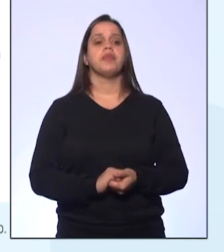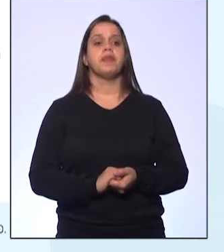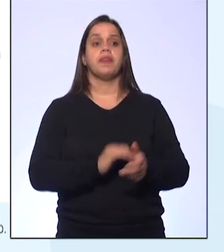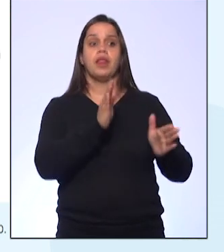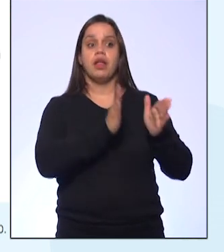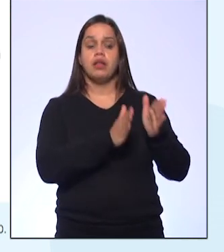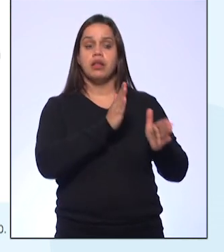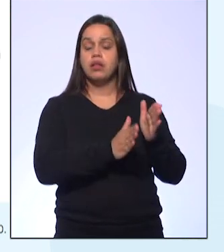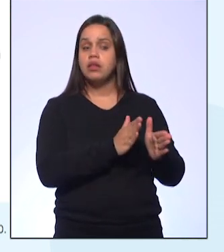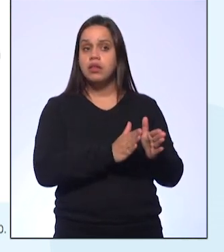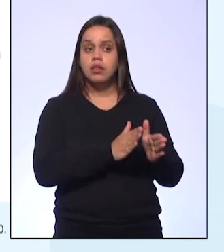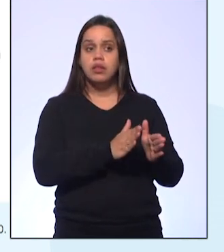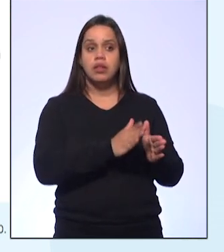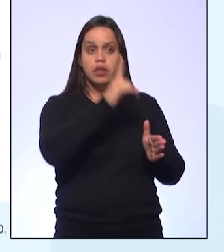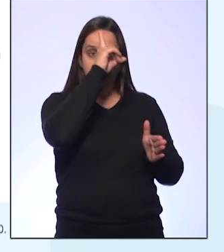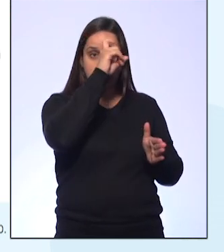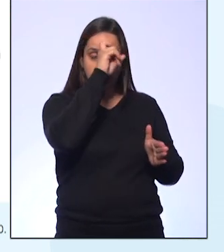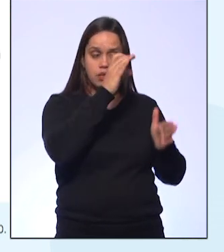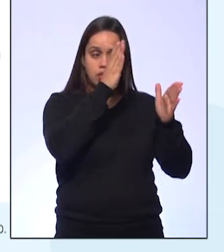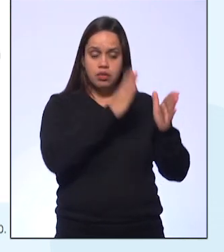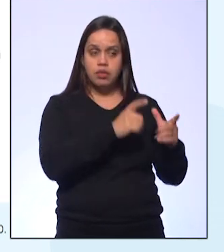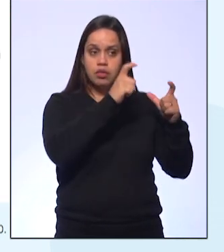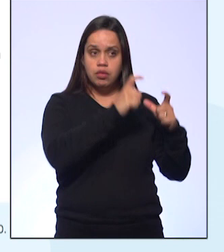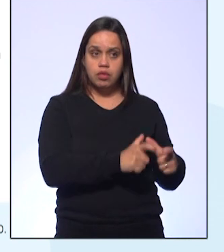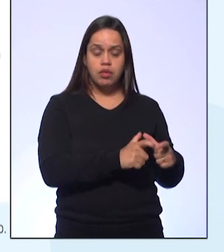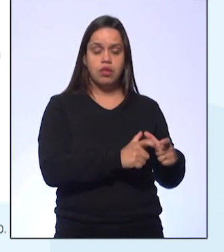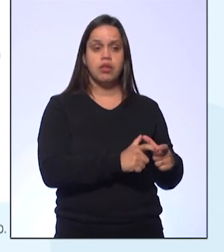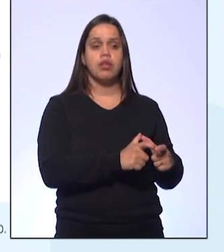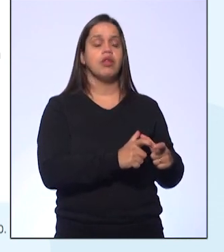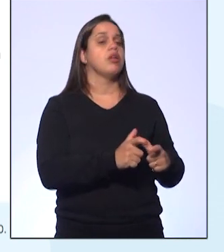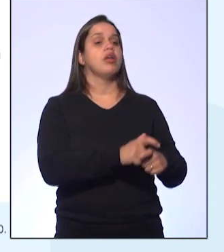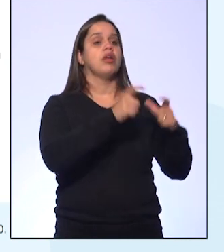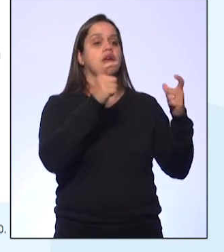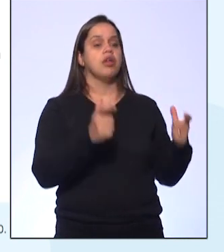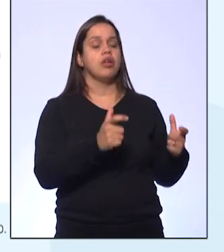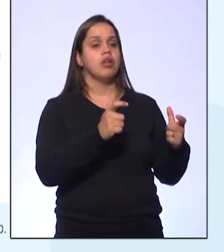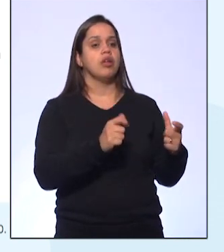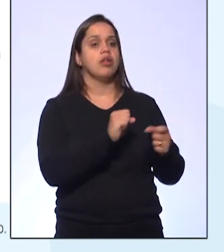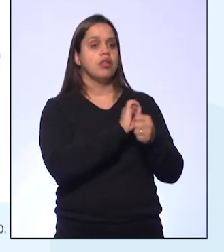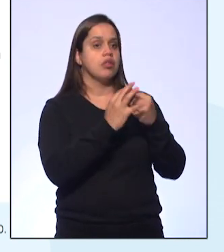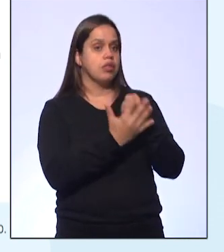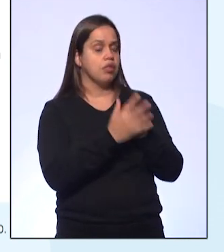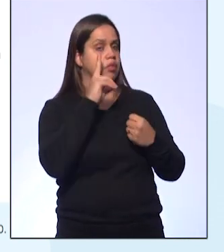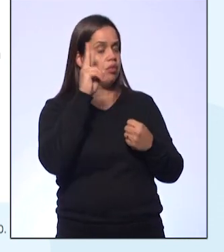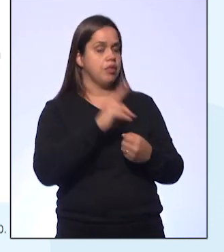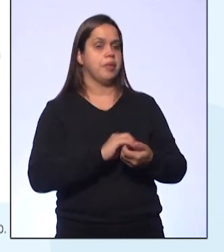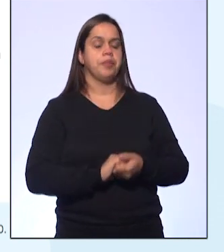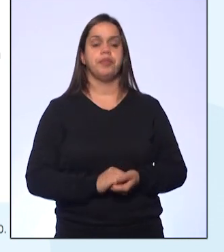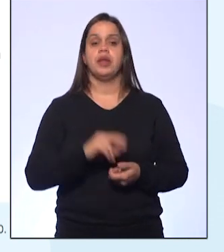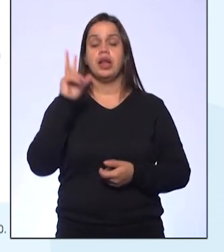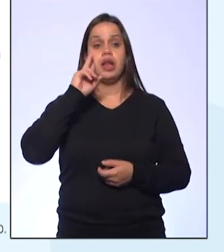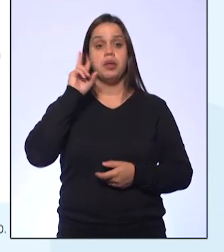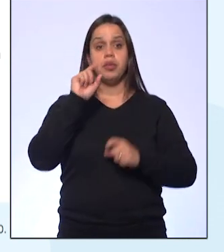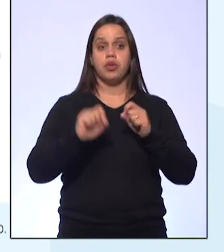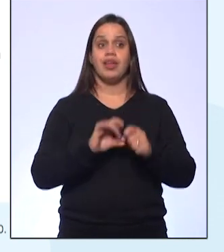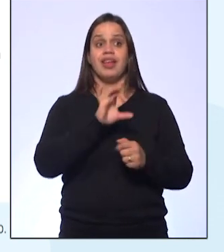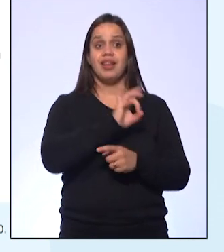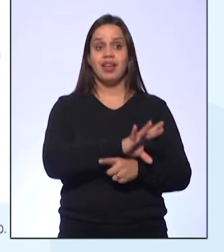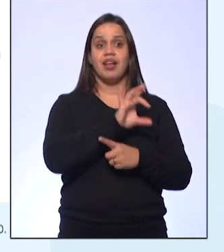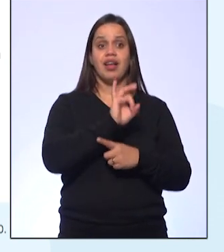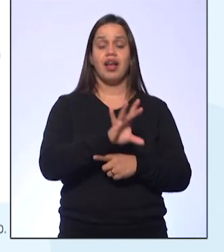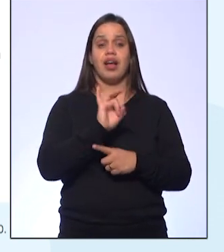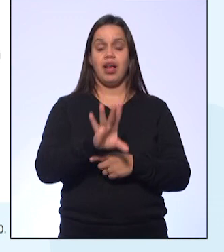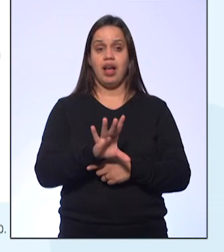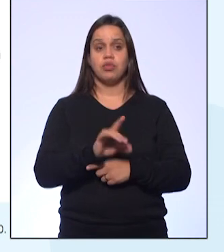leitos hospitalares nos países com maior números relevantes, né, aí, de COVID-19. Lembrando que é para cada